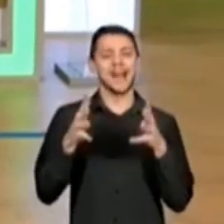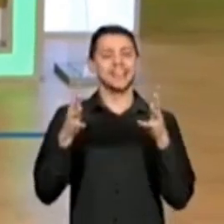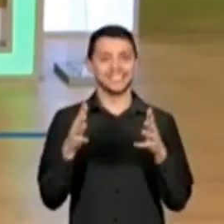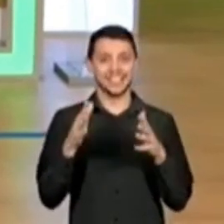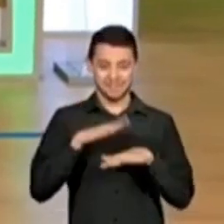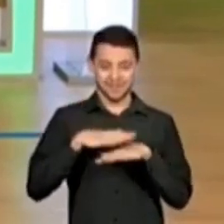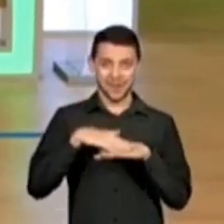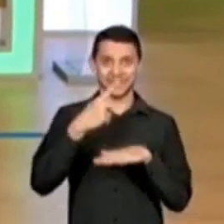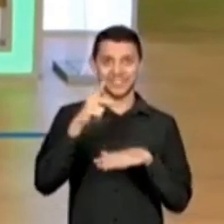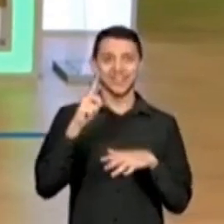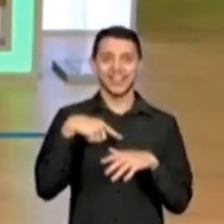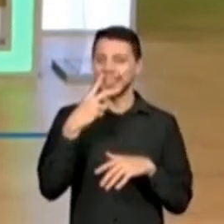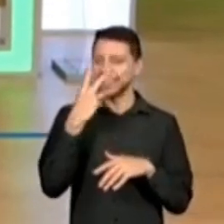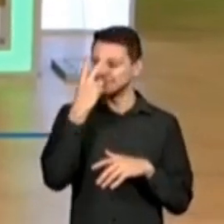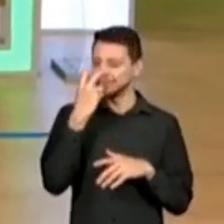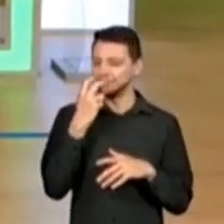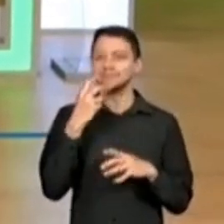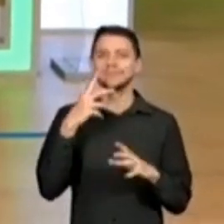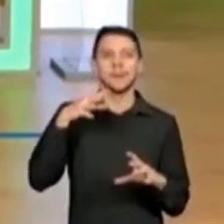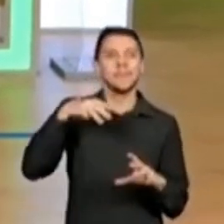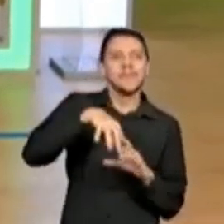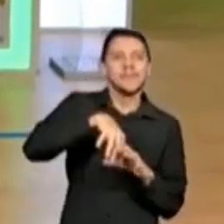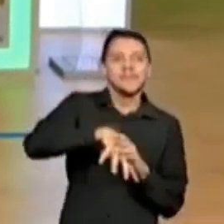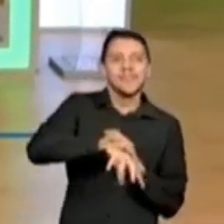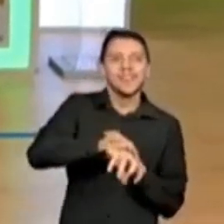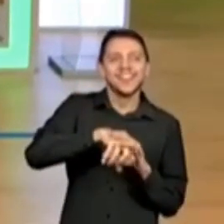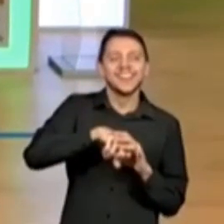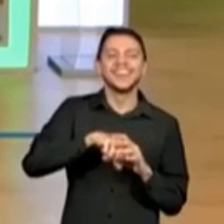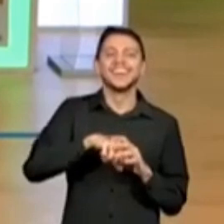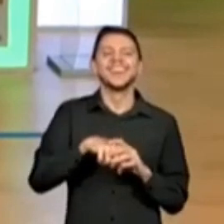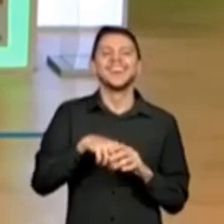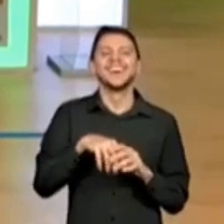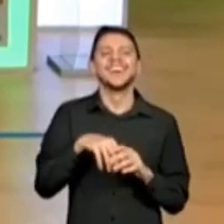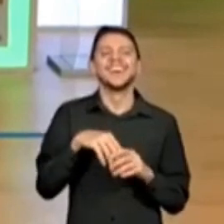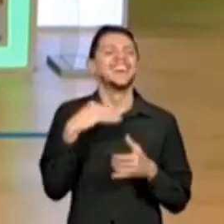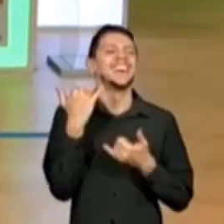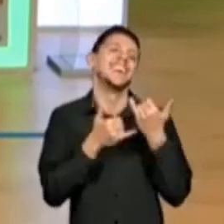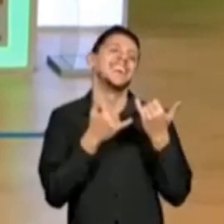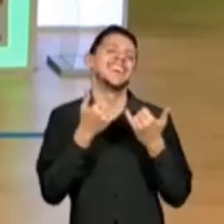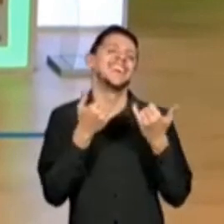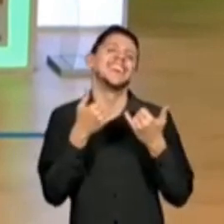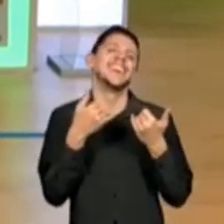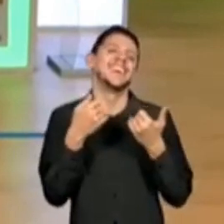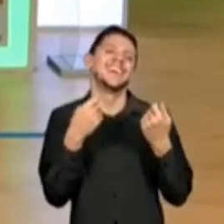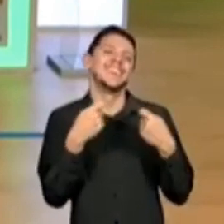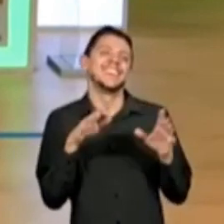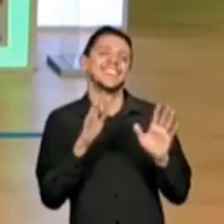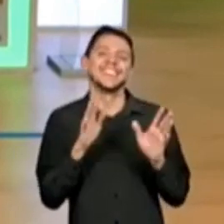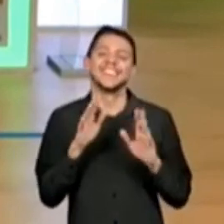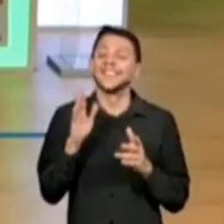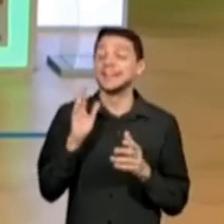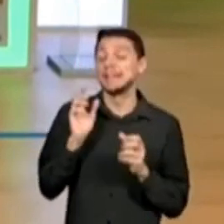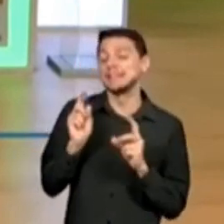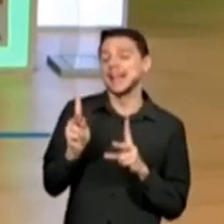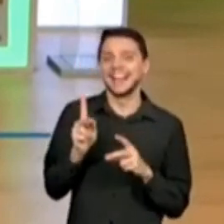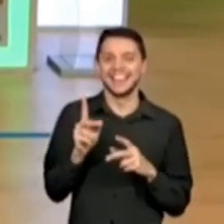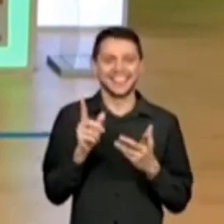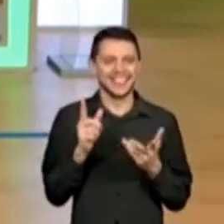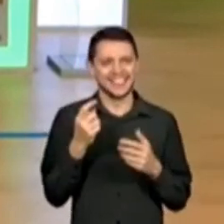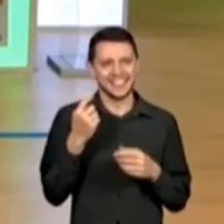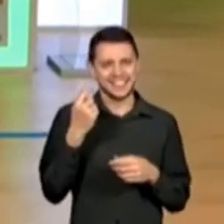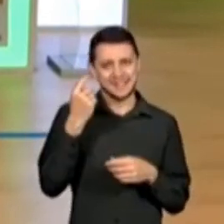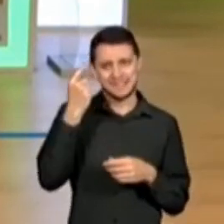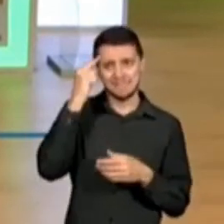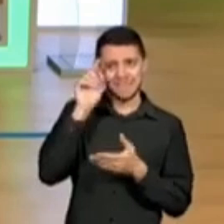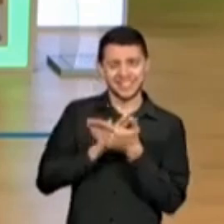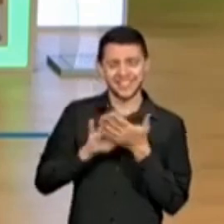Pro? Tá. Não, brincadeira. Não precisa. Não precisa. Olha, confiei em você agora, hein? Não pode confiar. Você viu? Nem pensei, só falei, tá